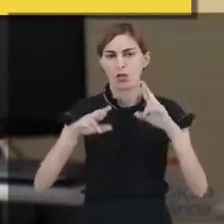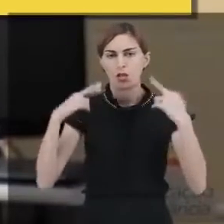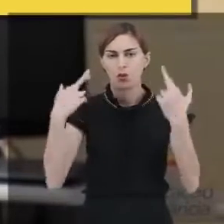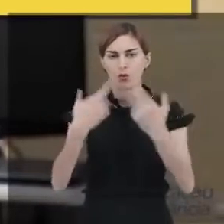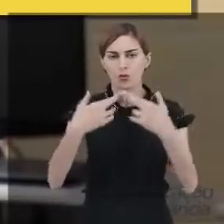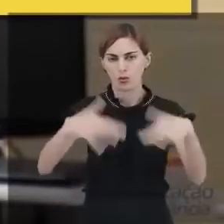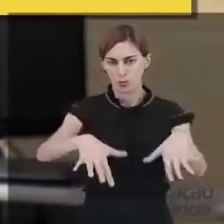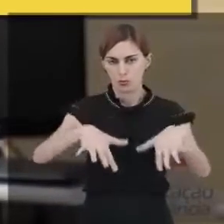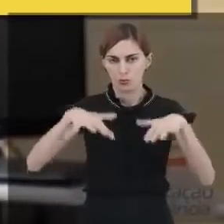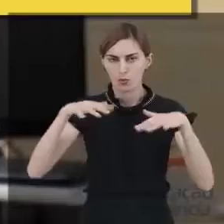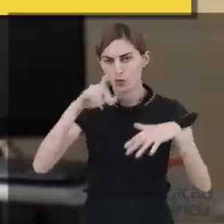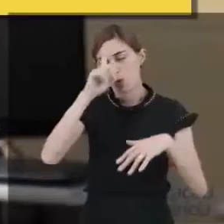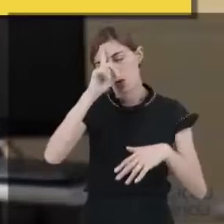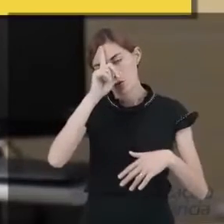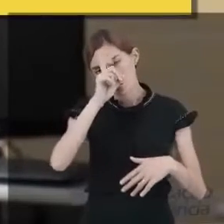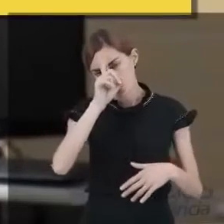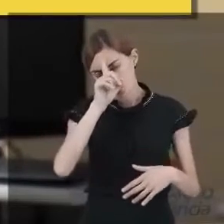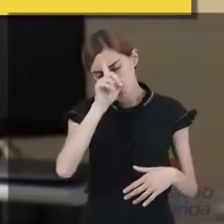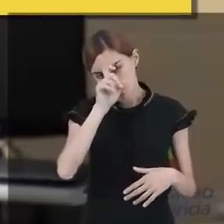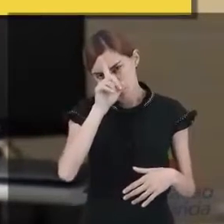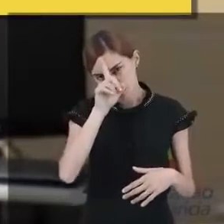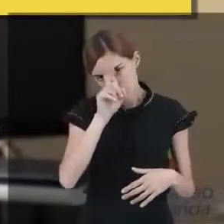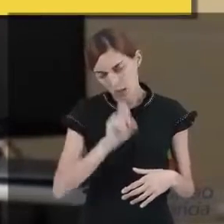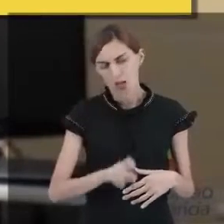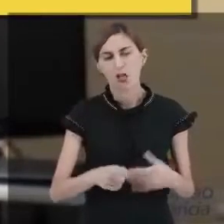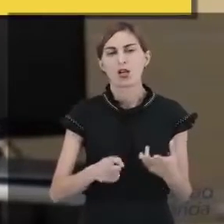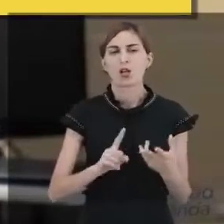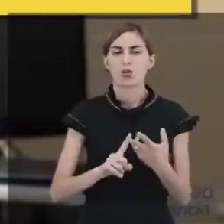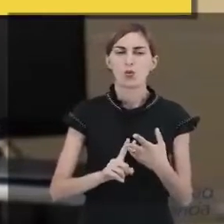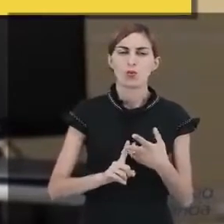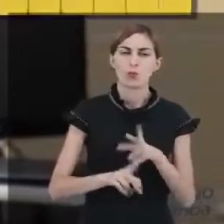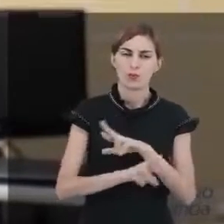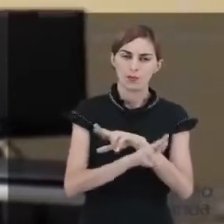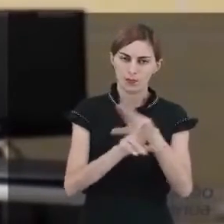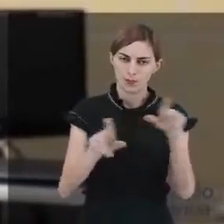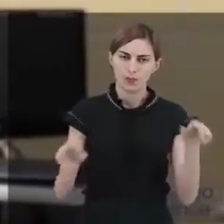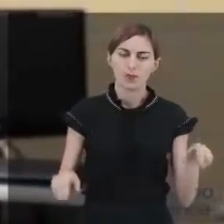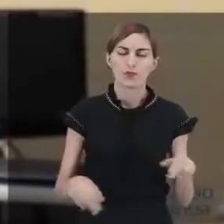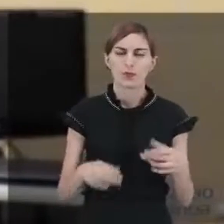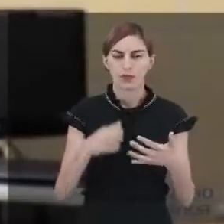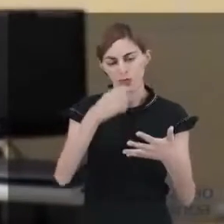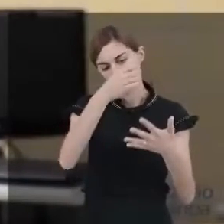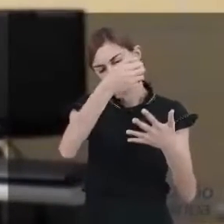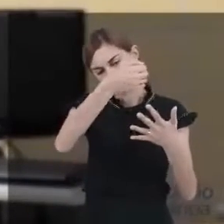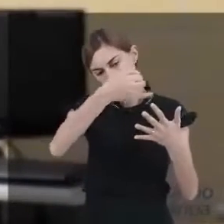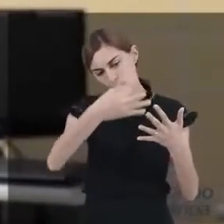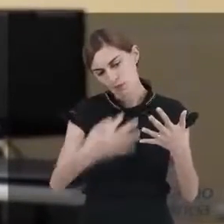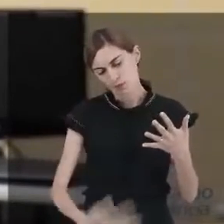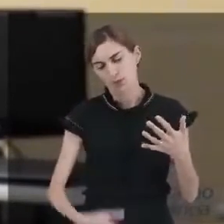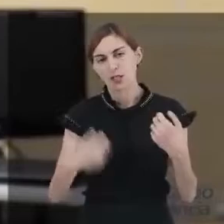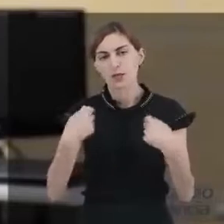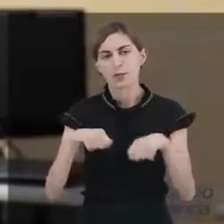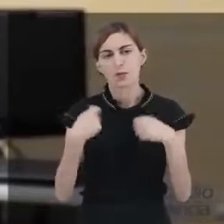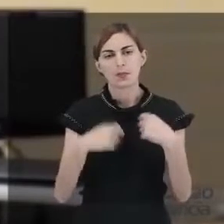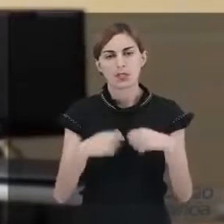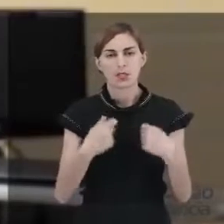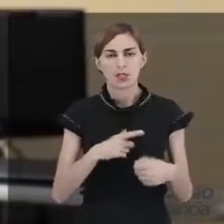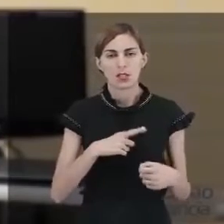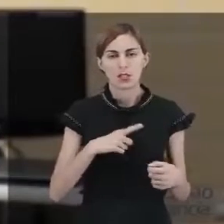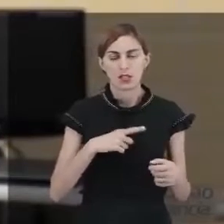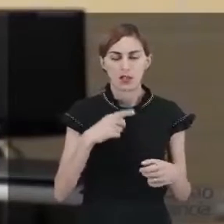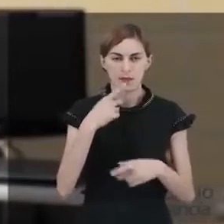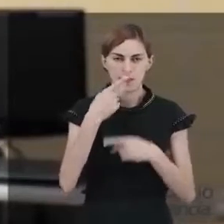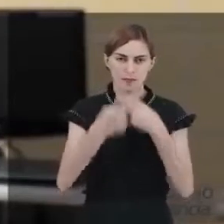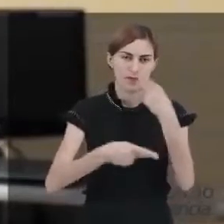pública, a hospitais, a escritório. Tem todo lá a classificação. É preciso, então, para poder se